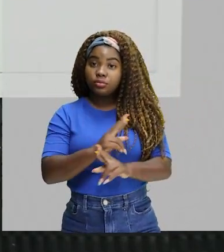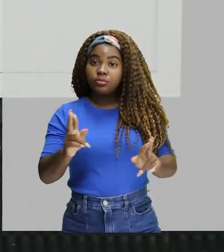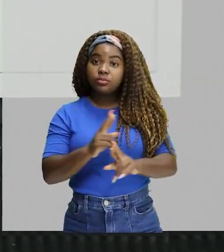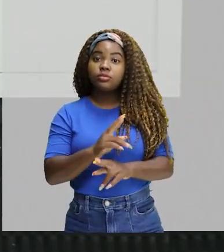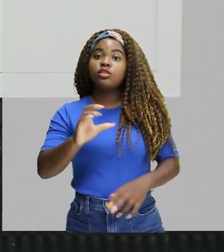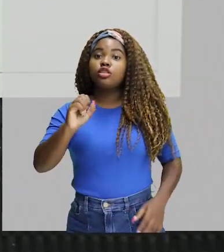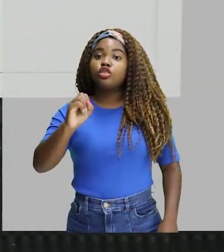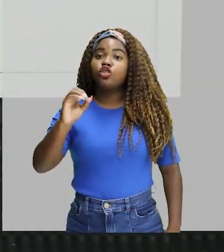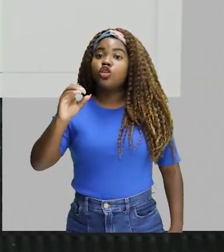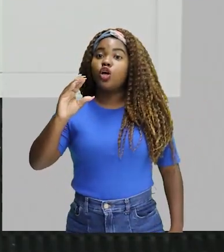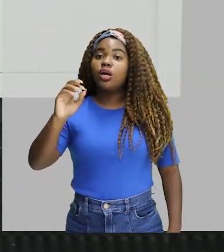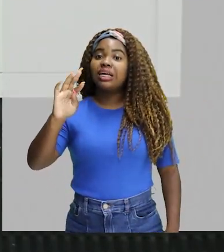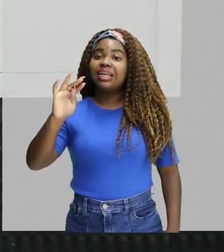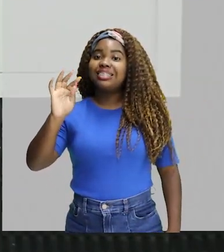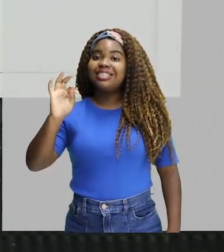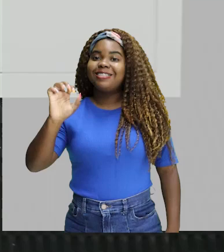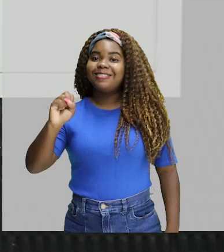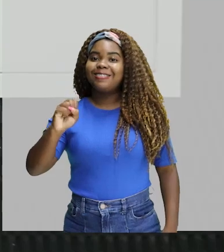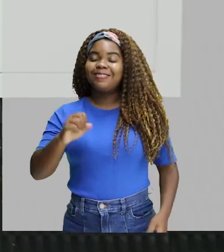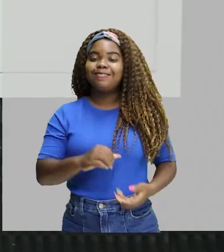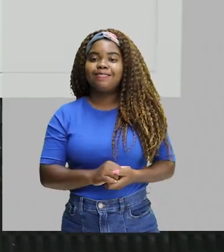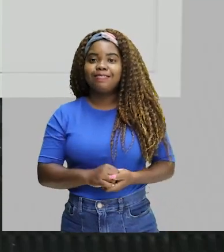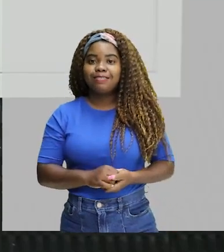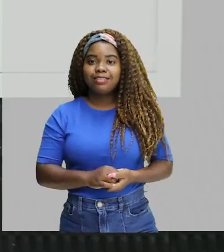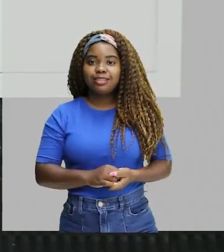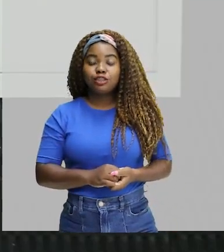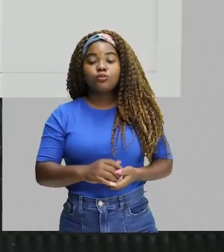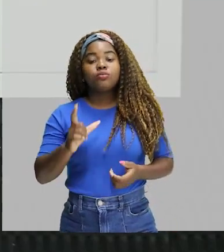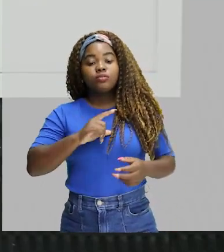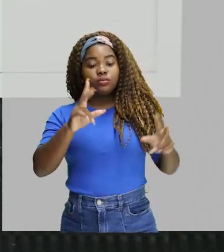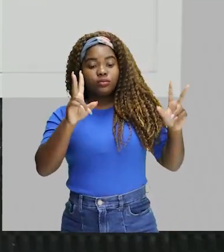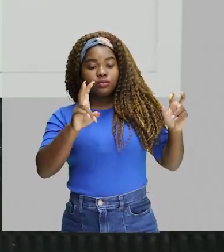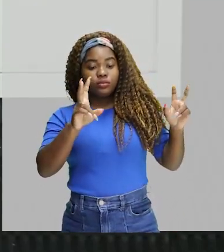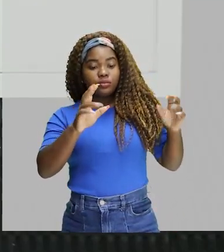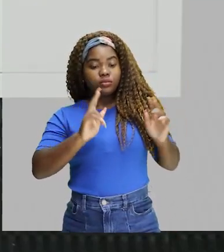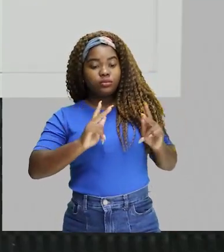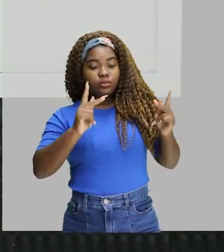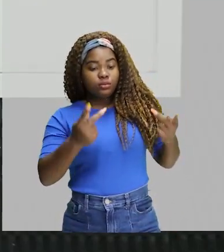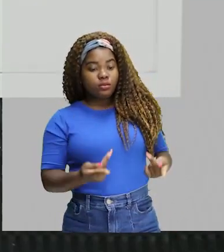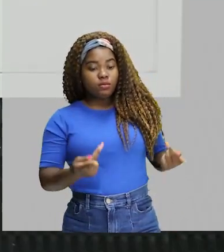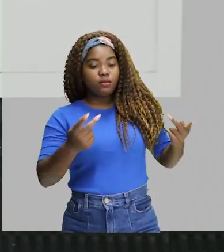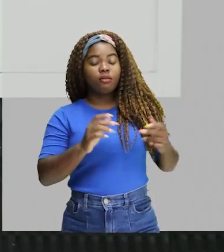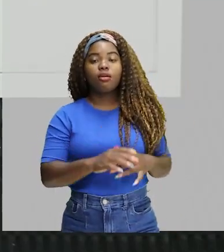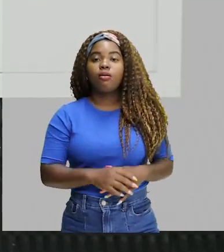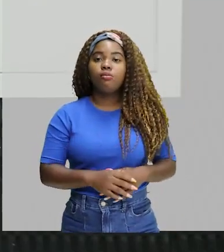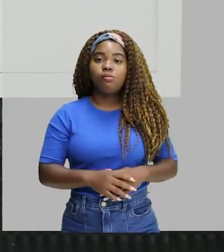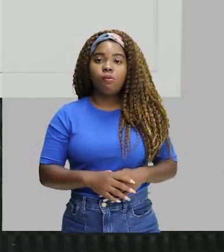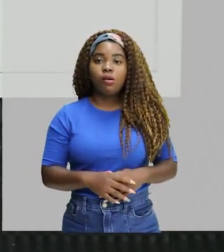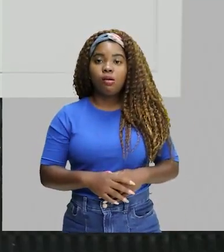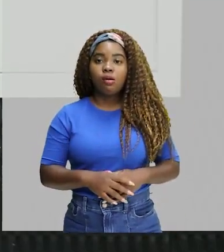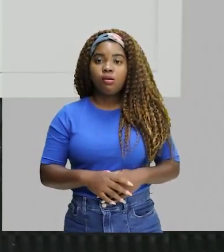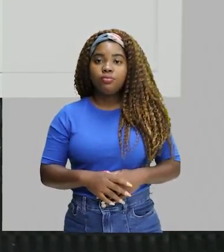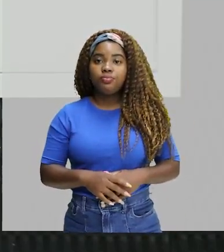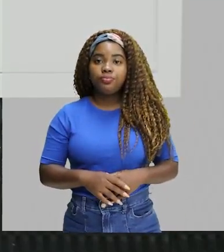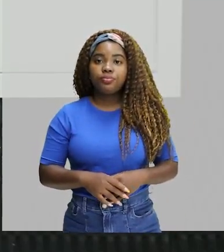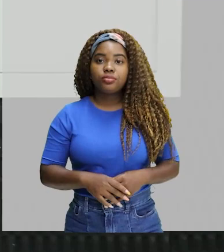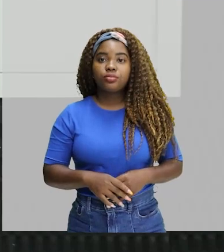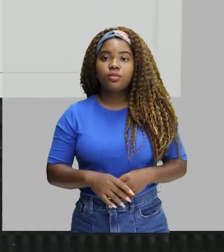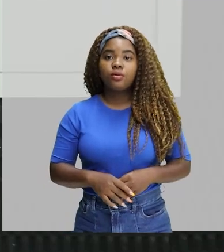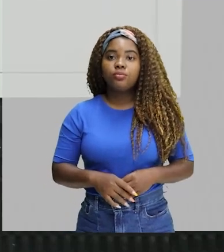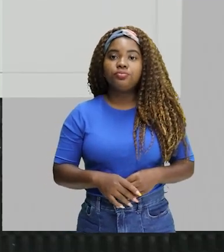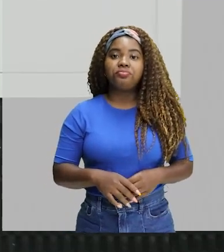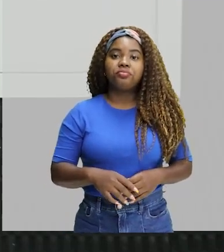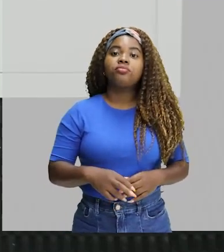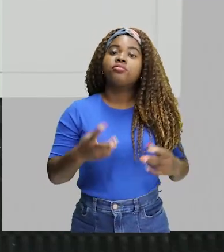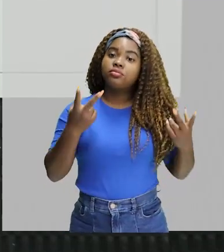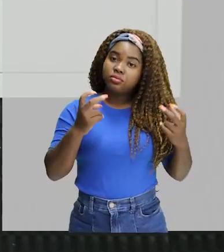Veja só. Nós temos o nosso tema, que é o ser humano. Através do conhece-te, nós já vemos que